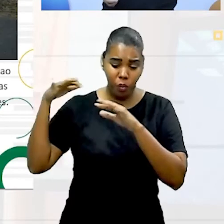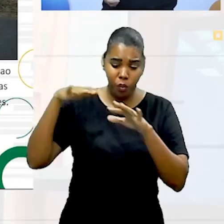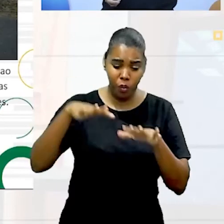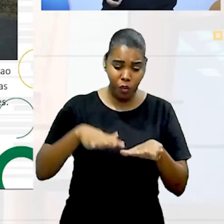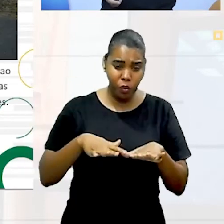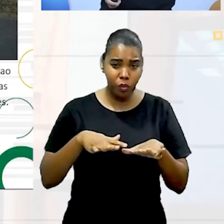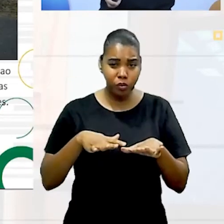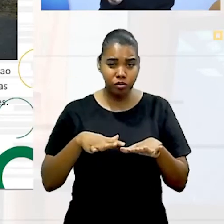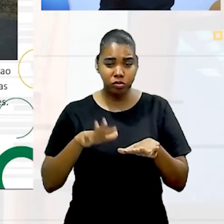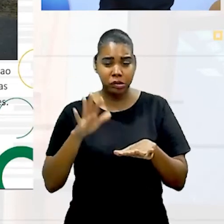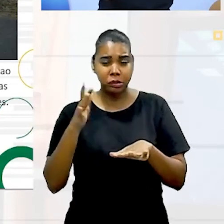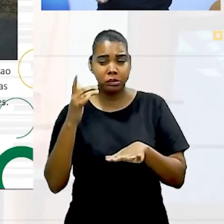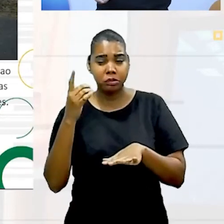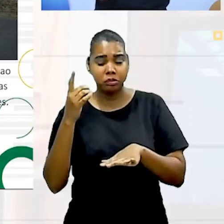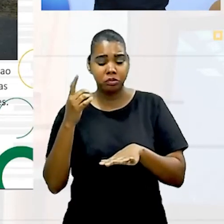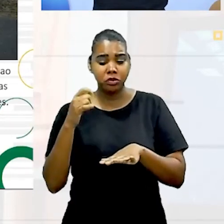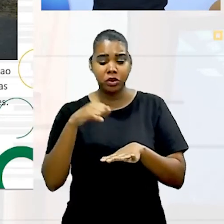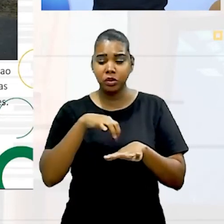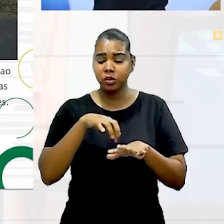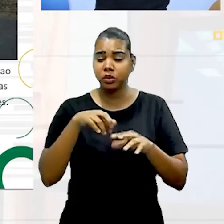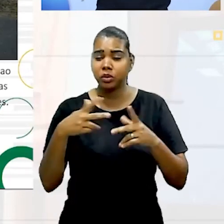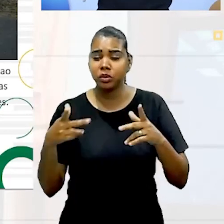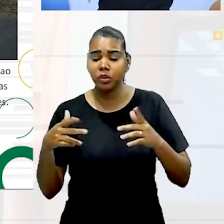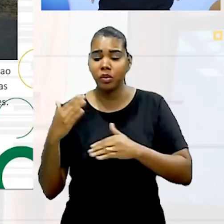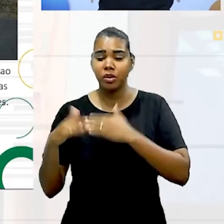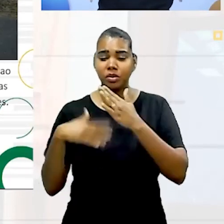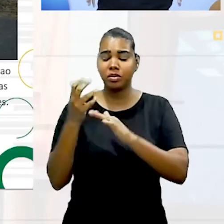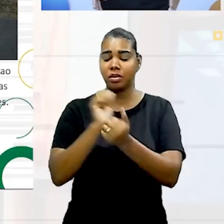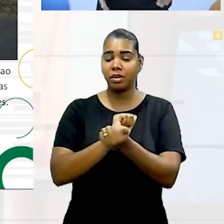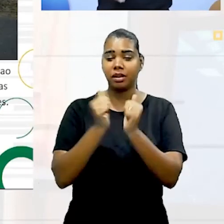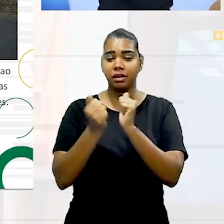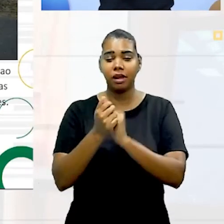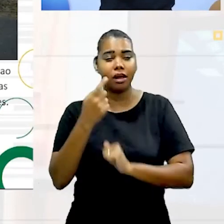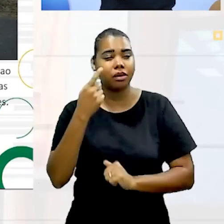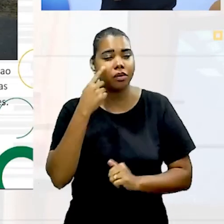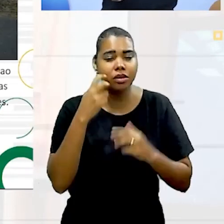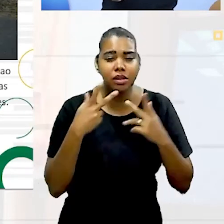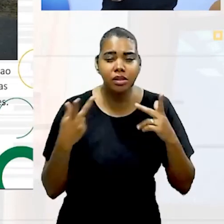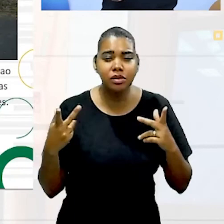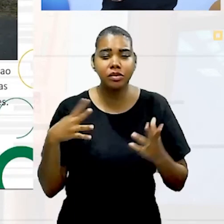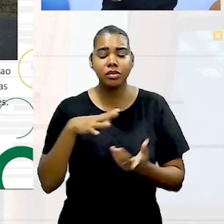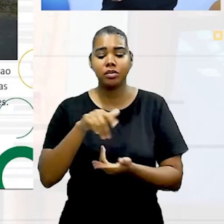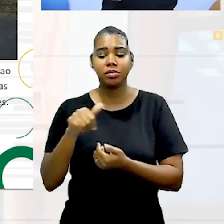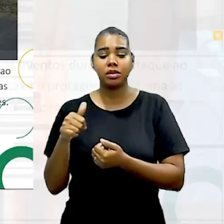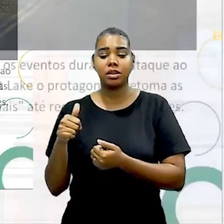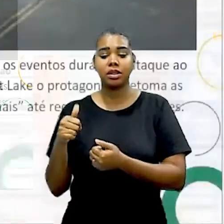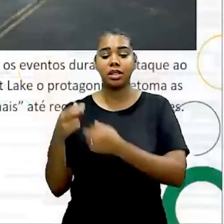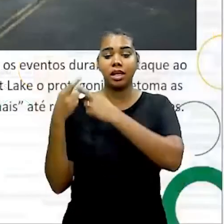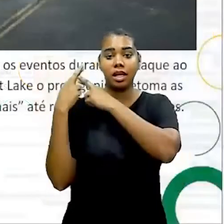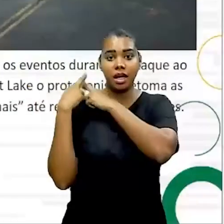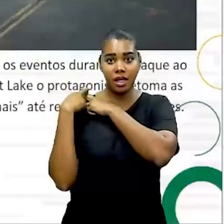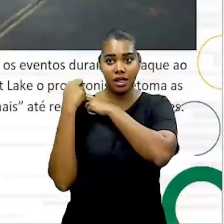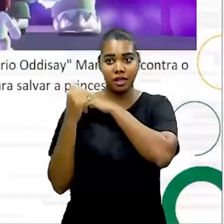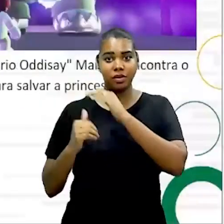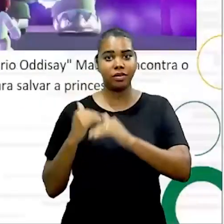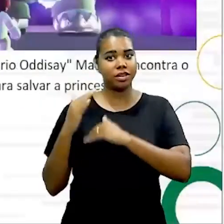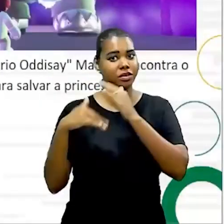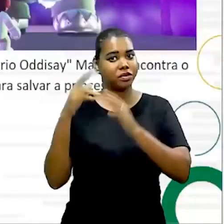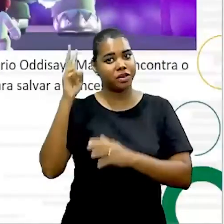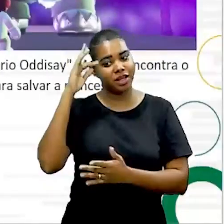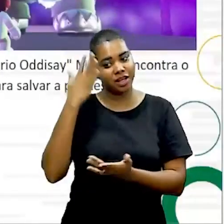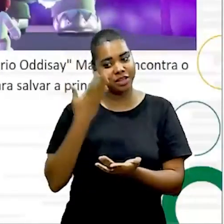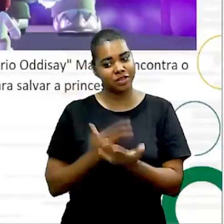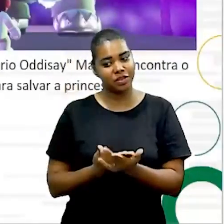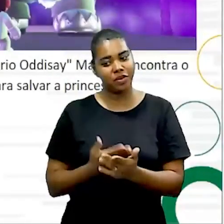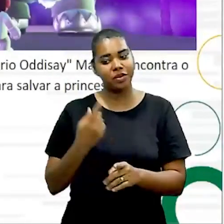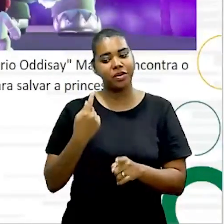você passa um tempo só explorando o mundo, desenvolvendo suas habilidades, até receber uma missão nova que vai desenvolver a história.